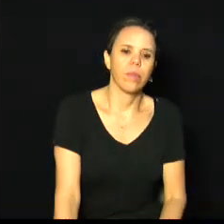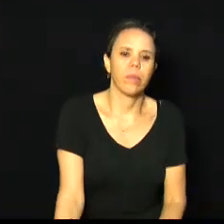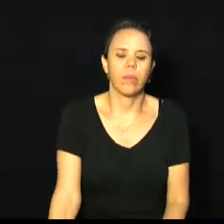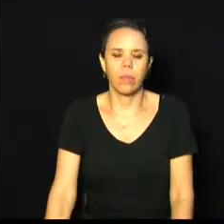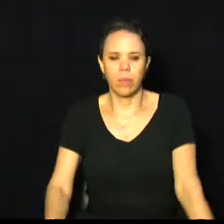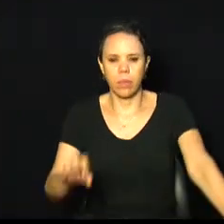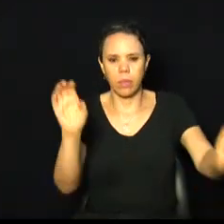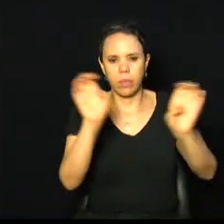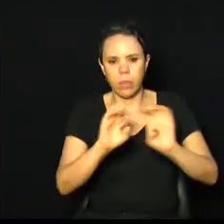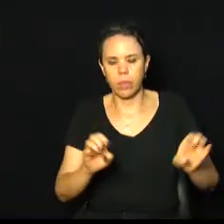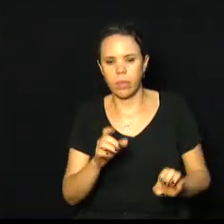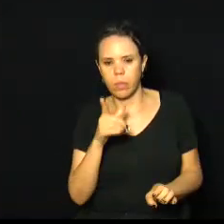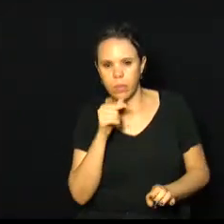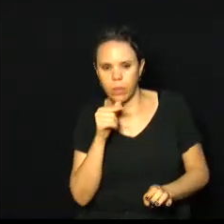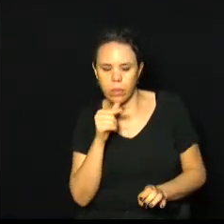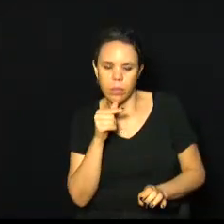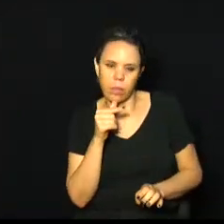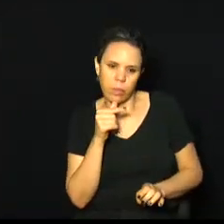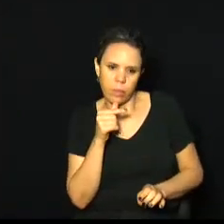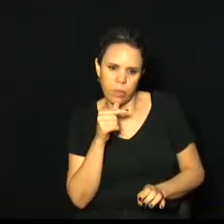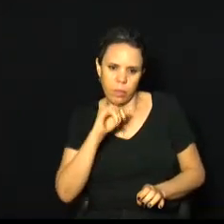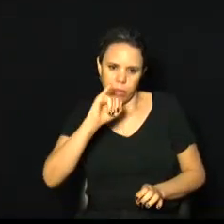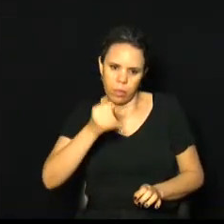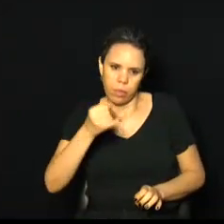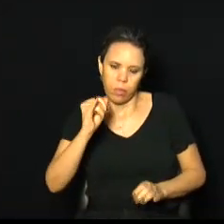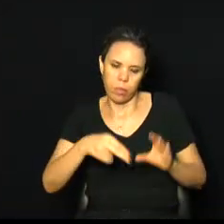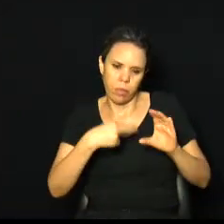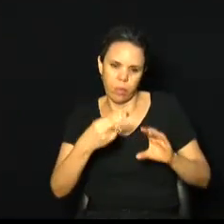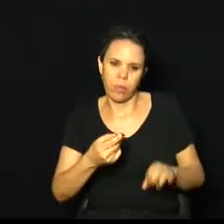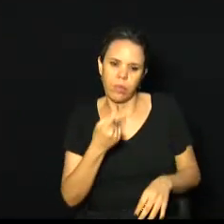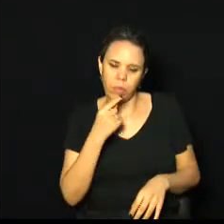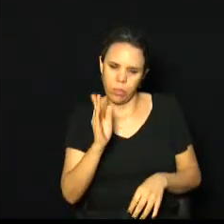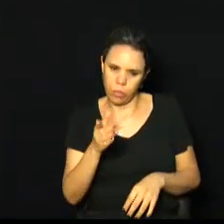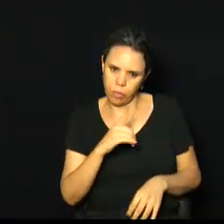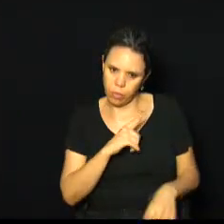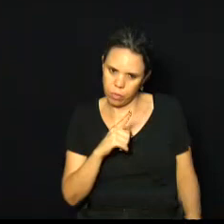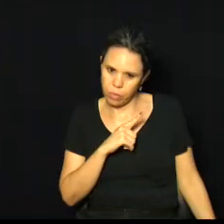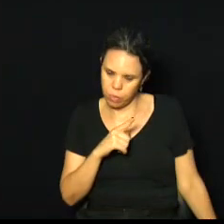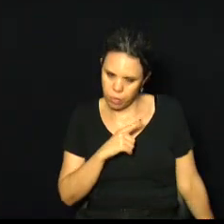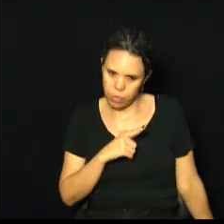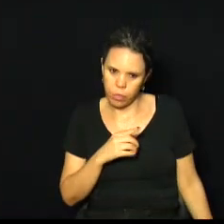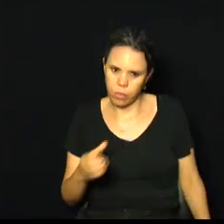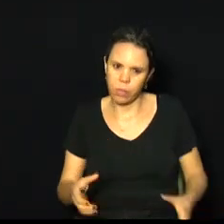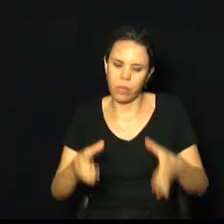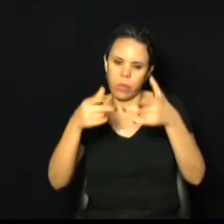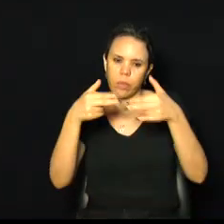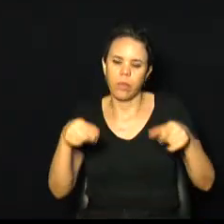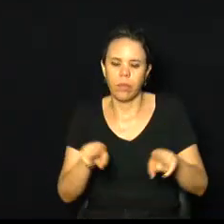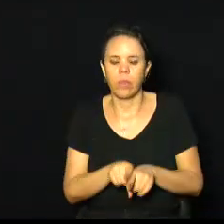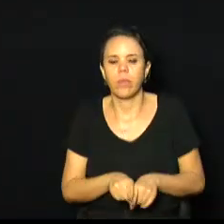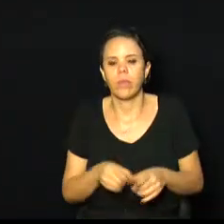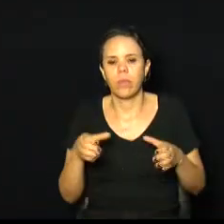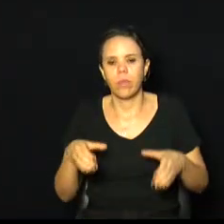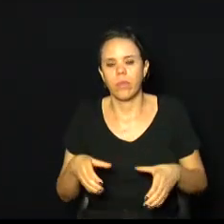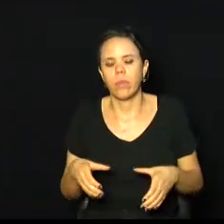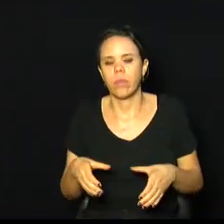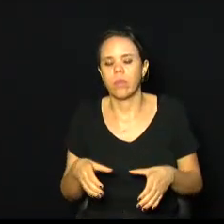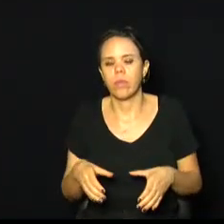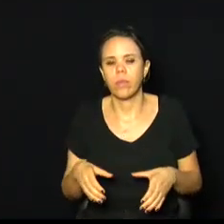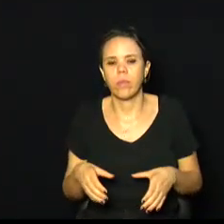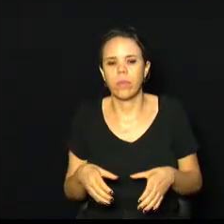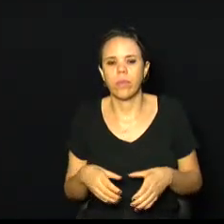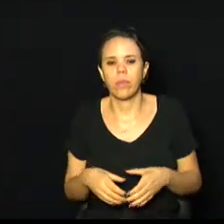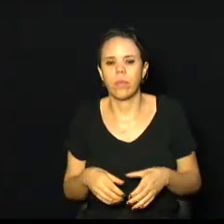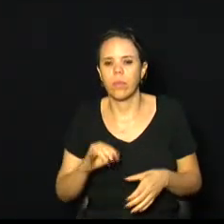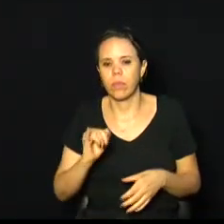estruturas de água de coleta de água de reuso. Campinas já tem uma usina, né, uma estação de água de reuso.